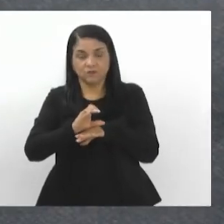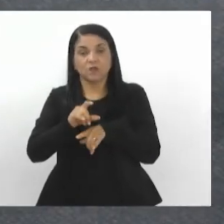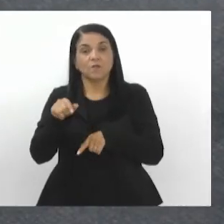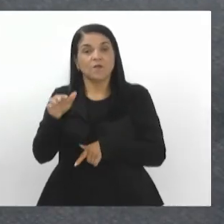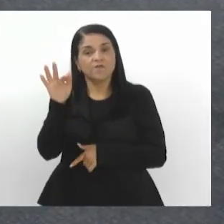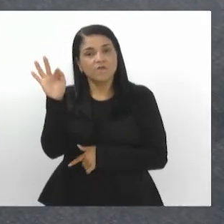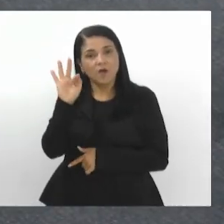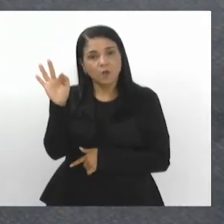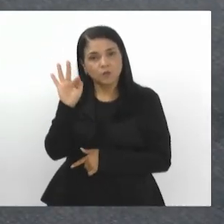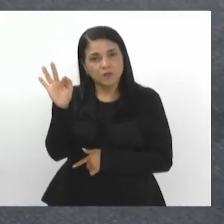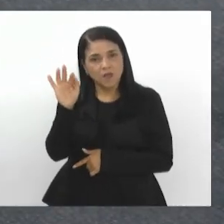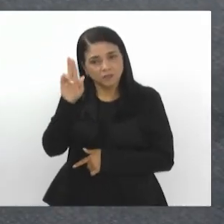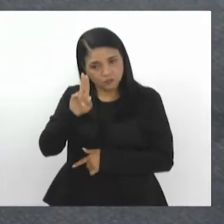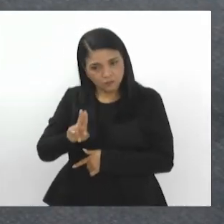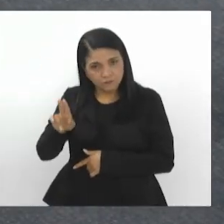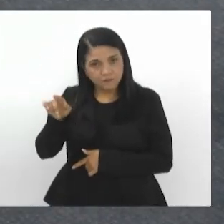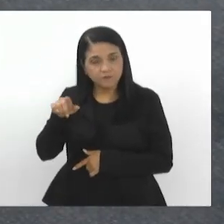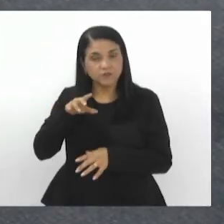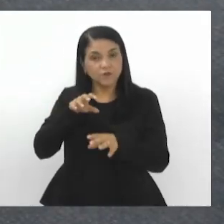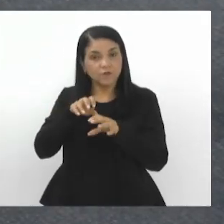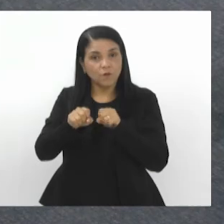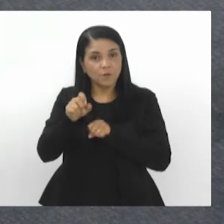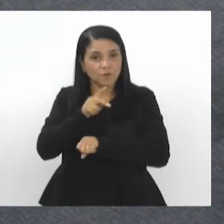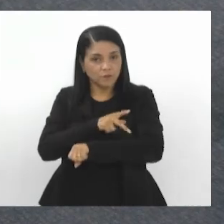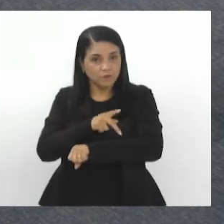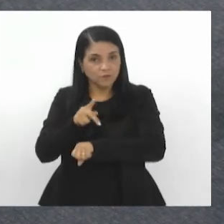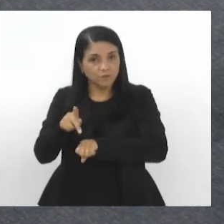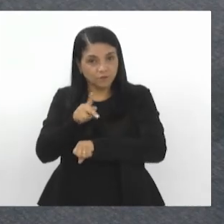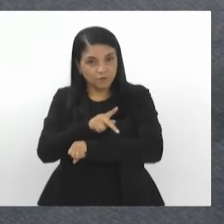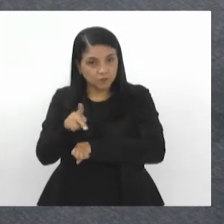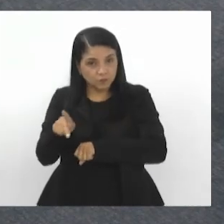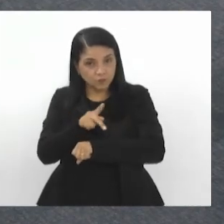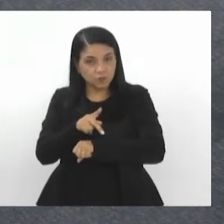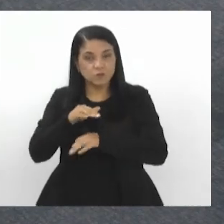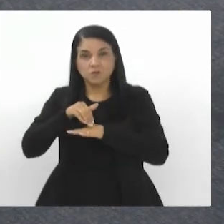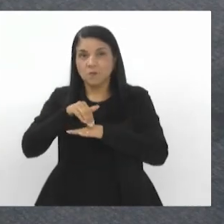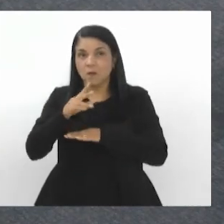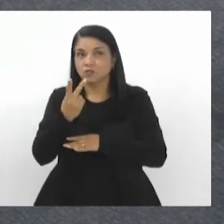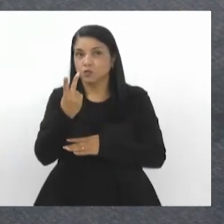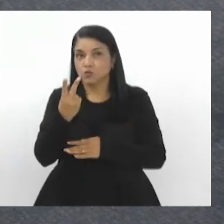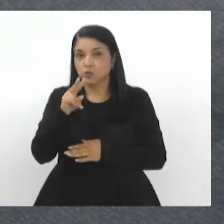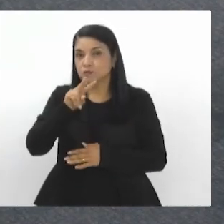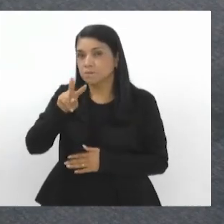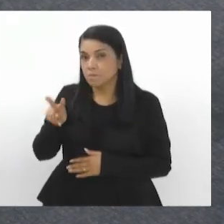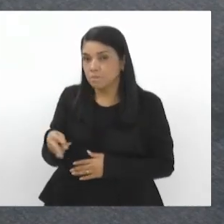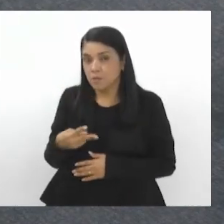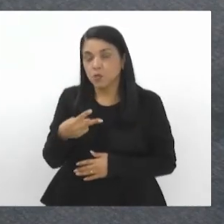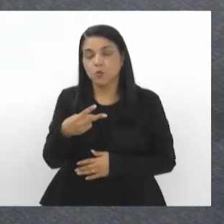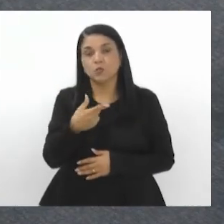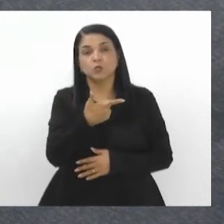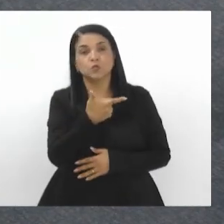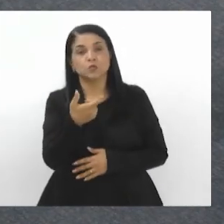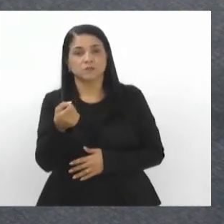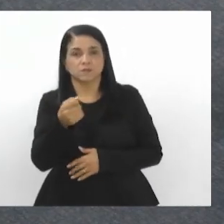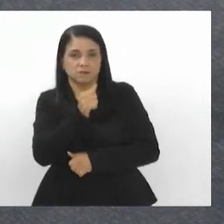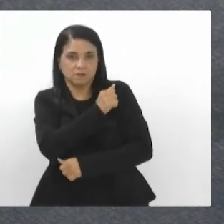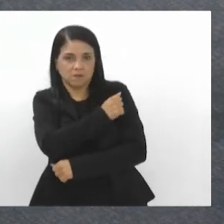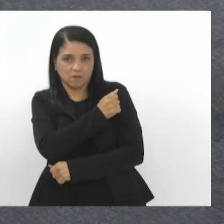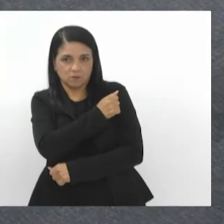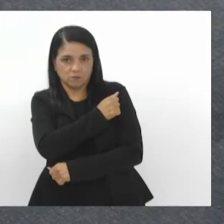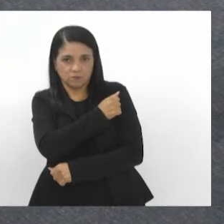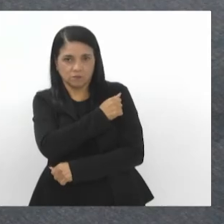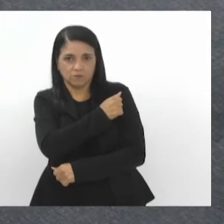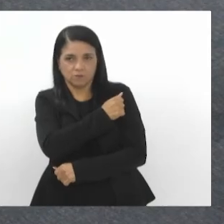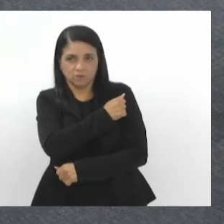forma professores. São mais de 2.000 alunos, cerca de 2.200 alunos